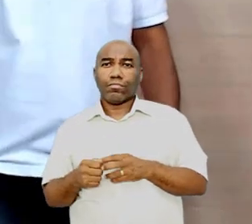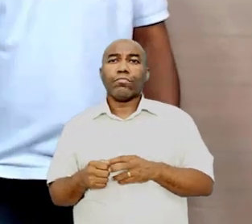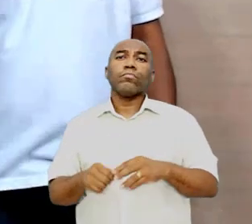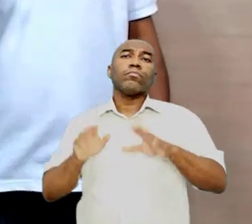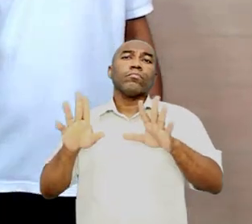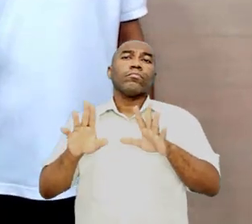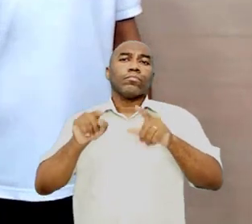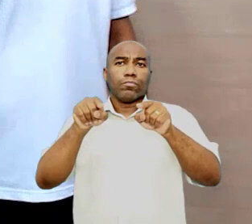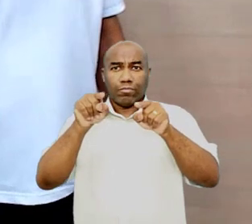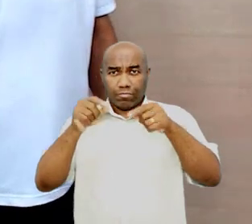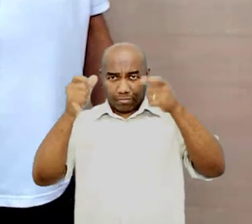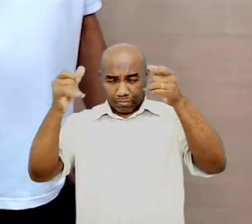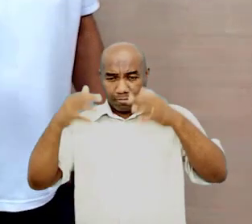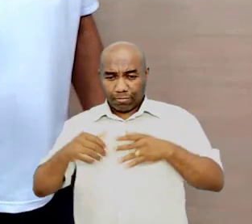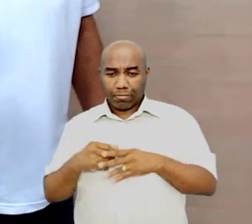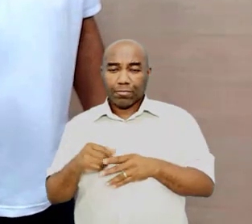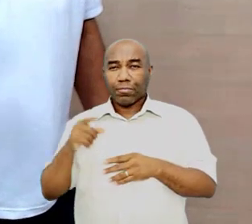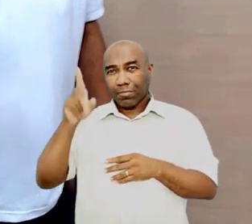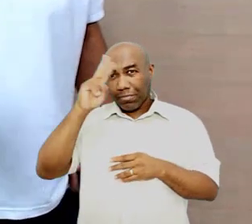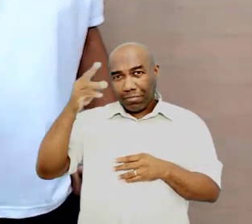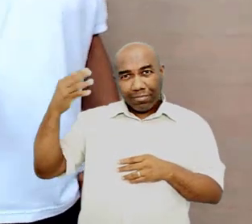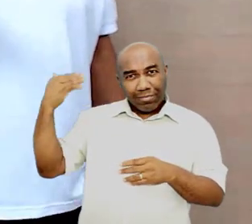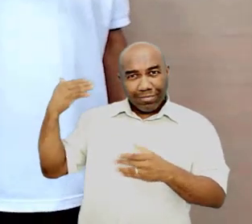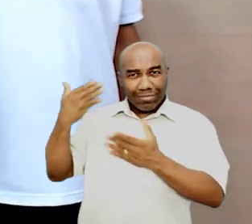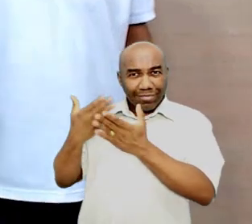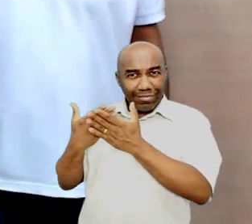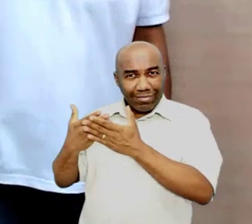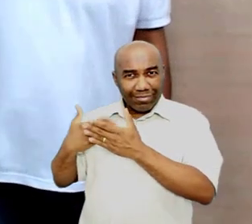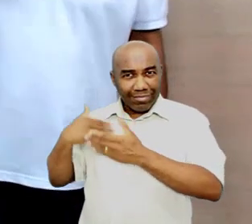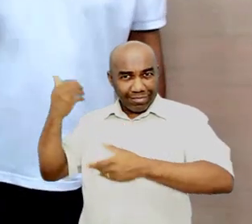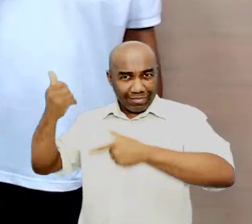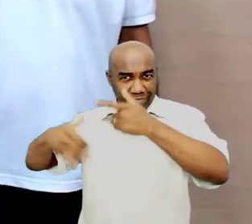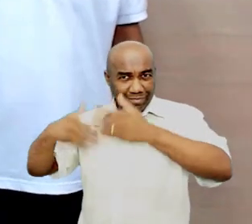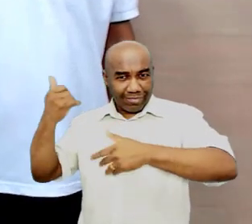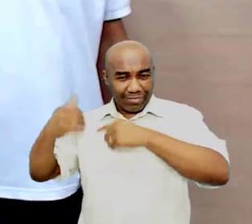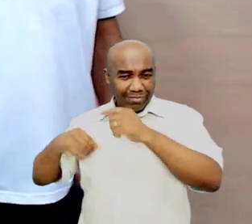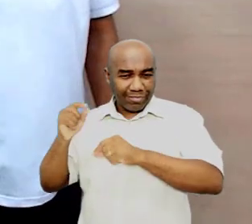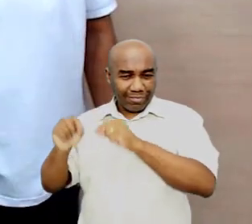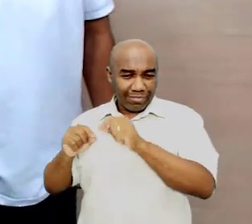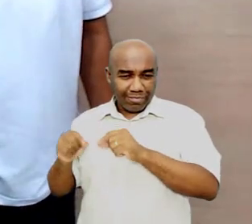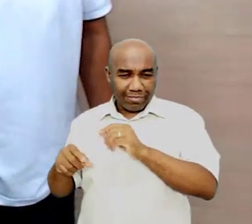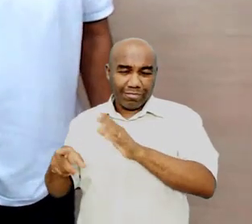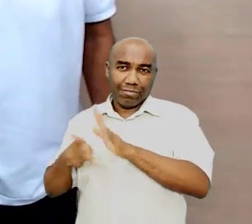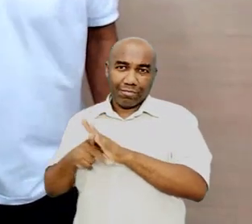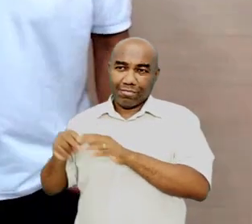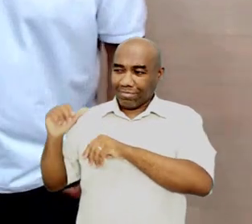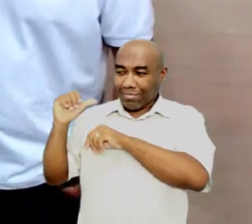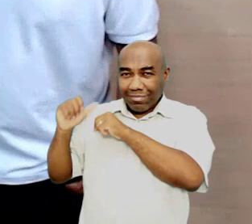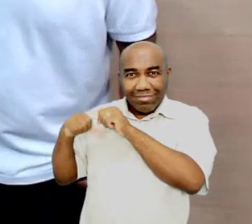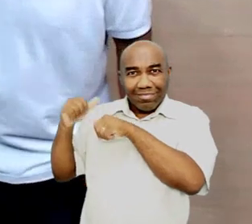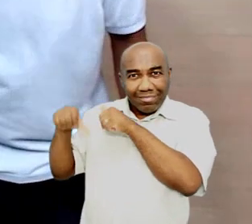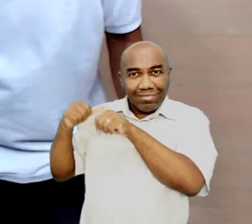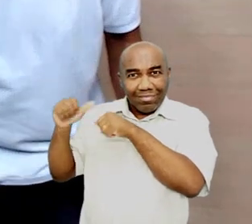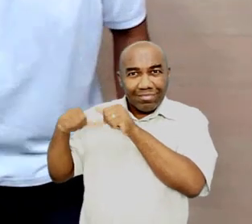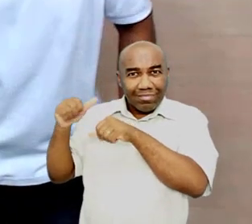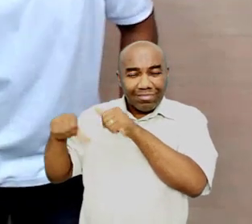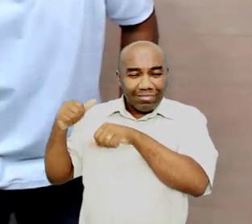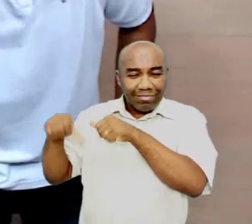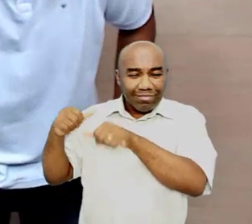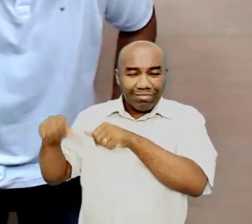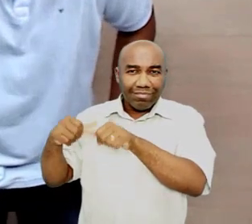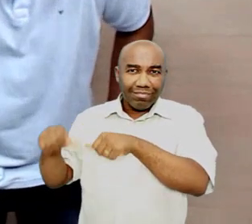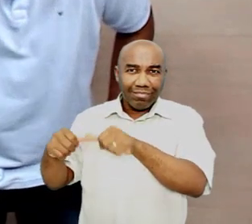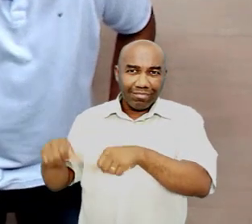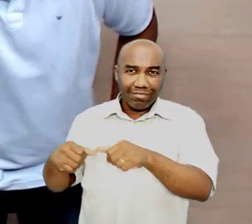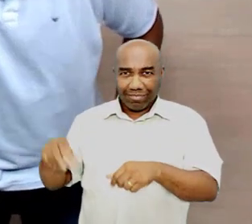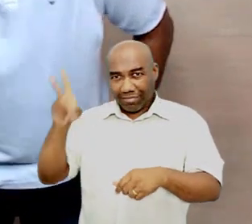Quando eu falei na primeira aula da famosa mutação, sabe na onde que